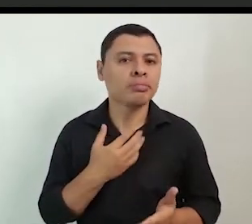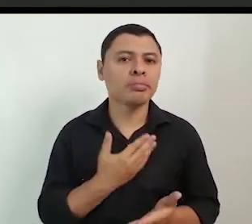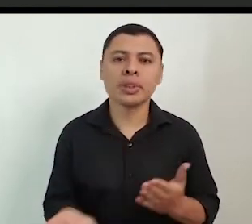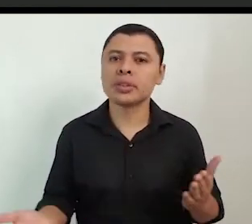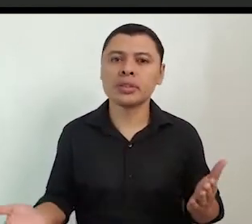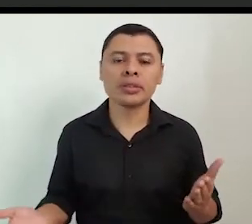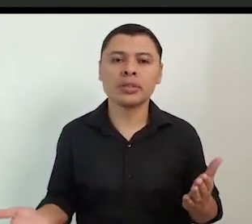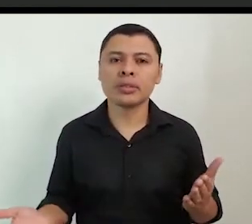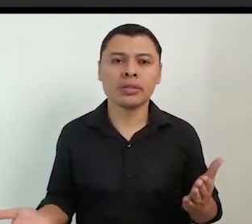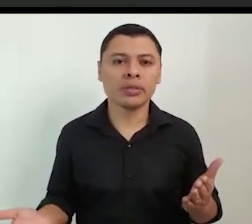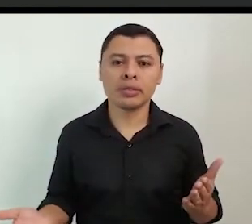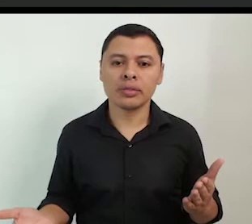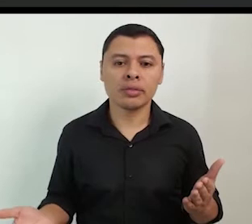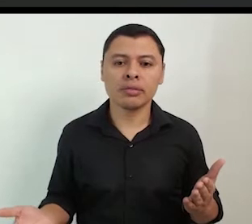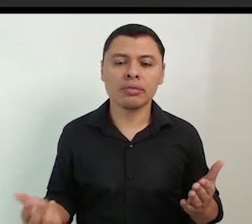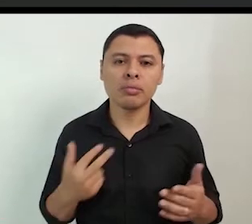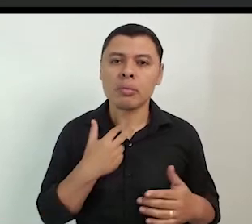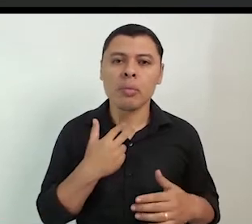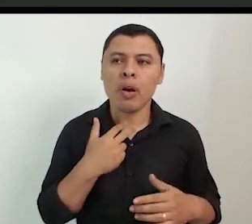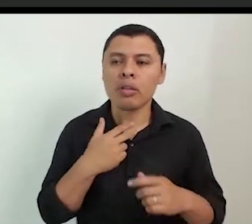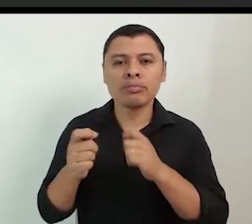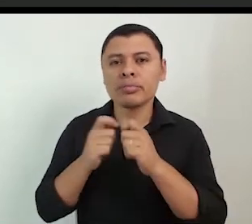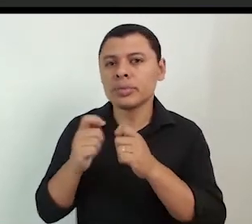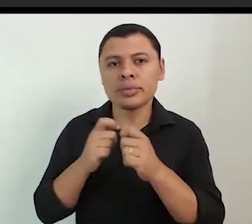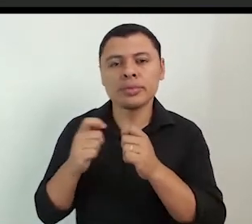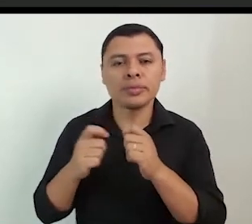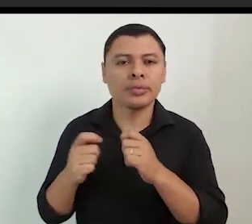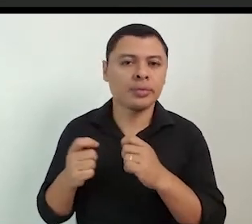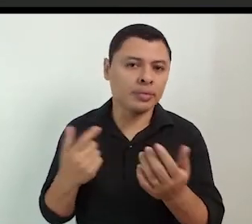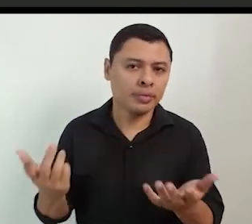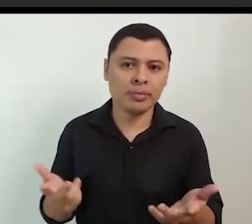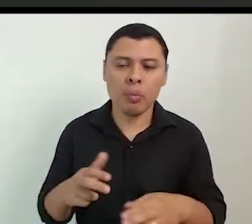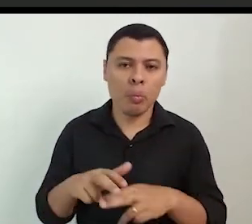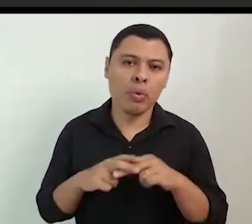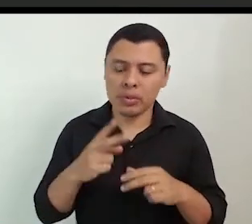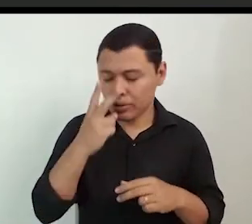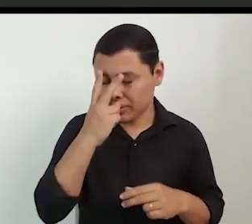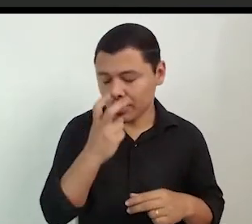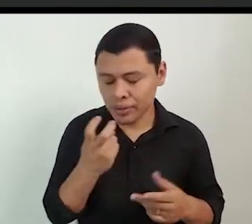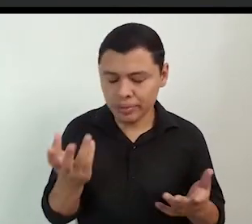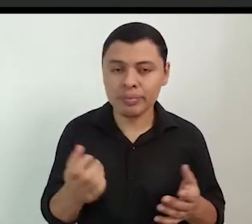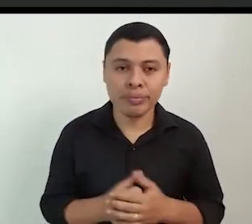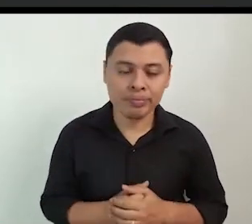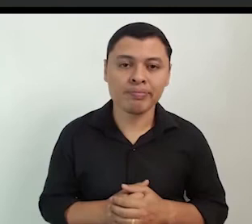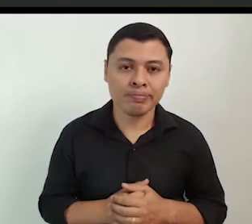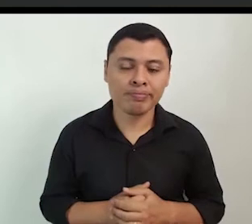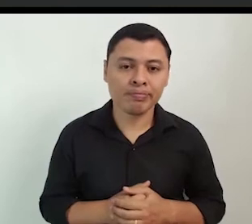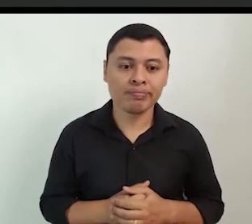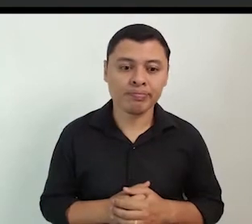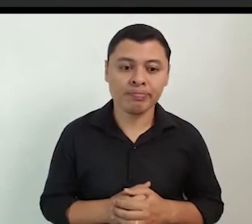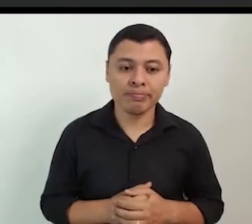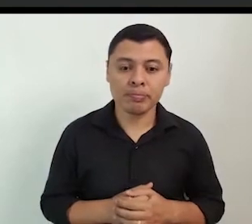fui desclassificado, não podendo dar continuidade ao processo seletivo.